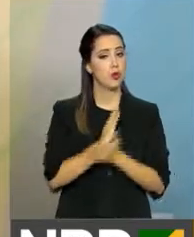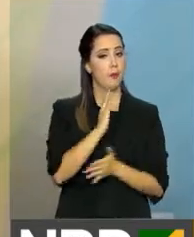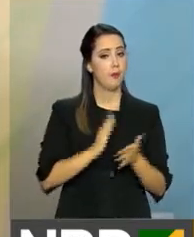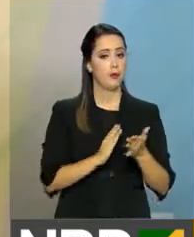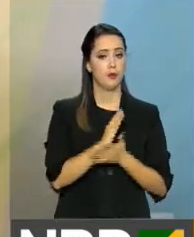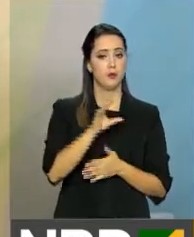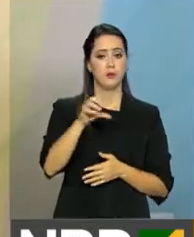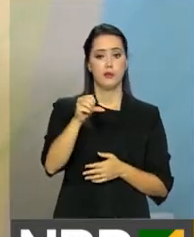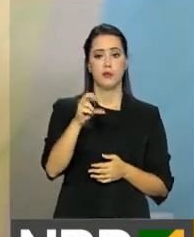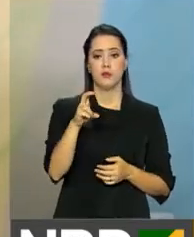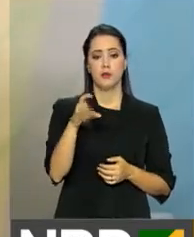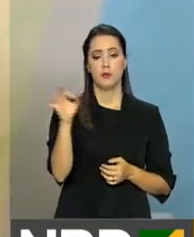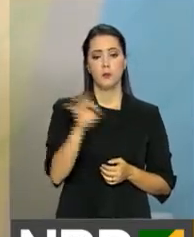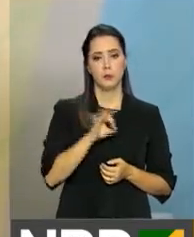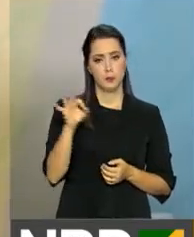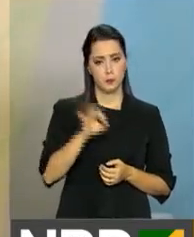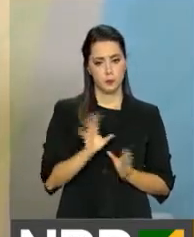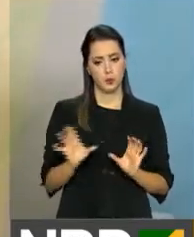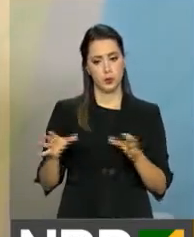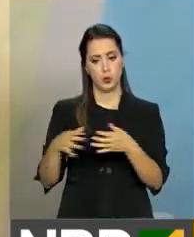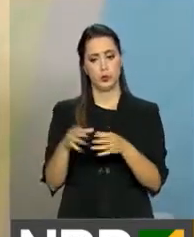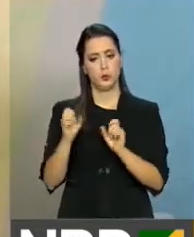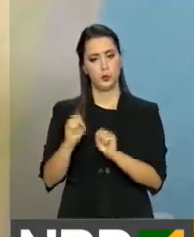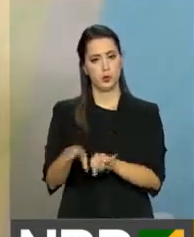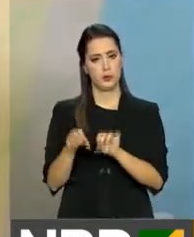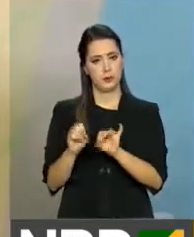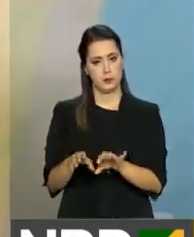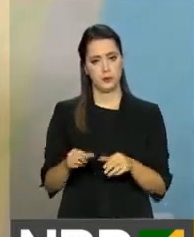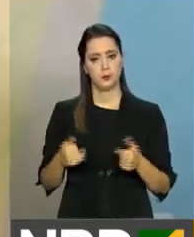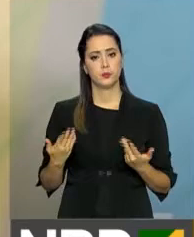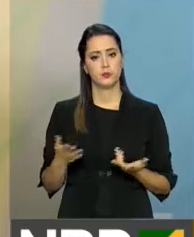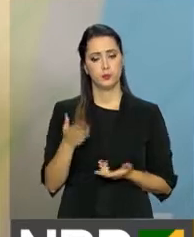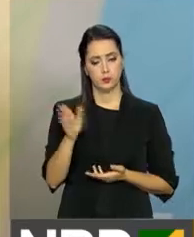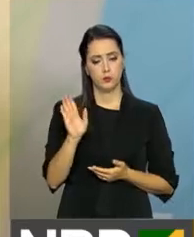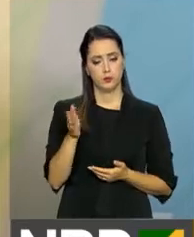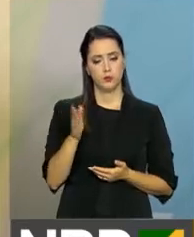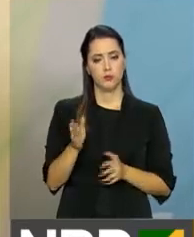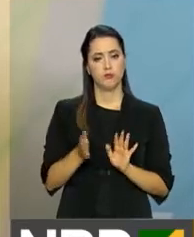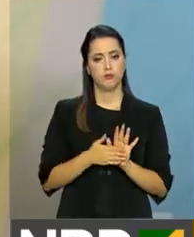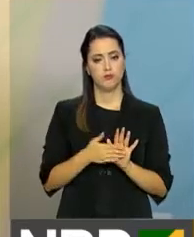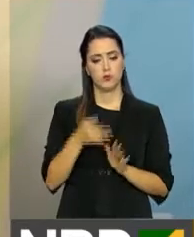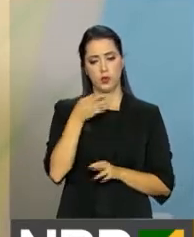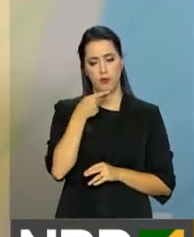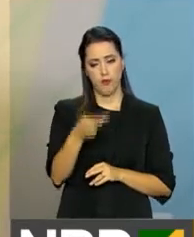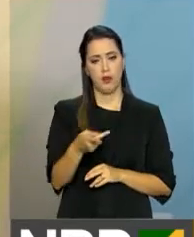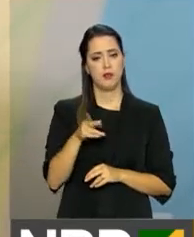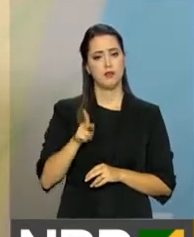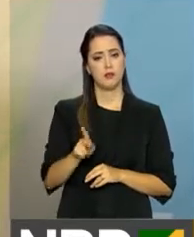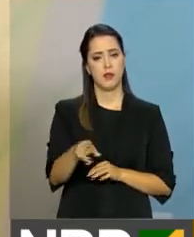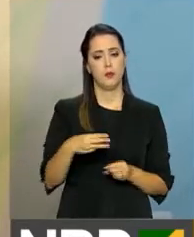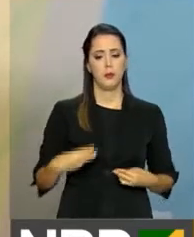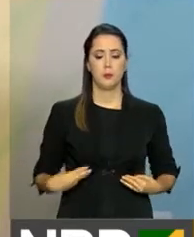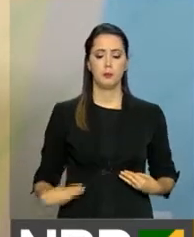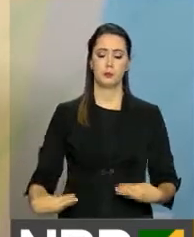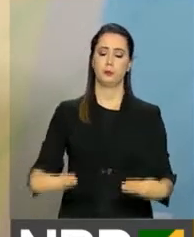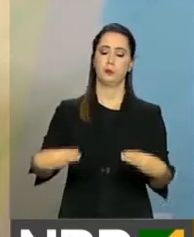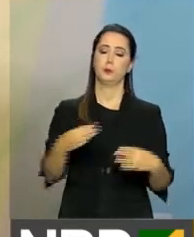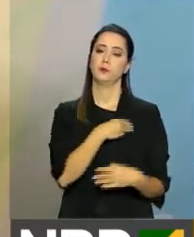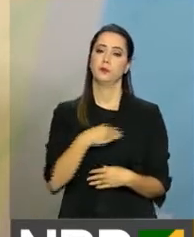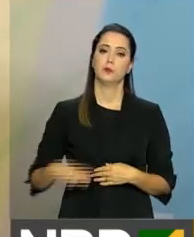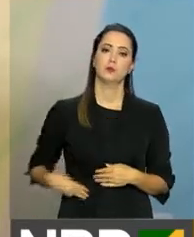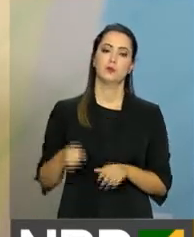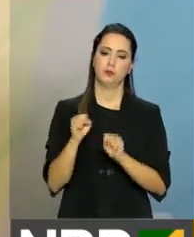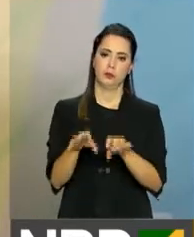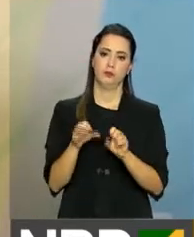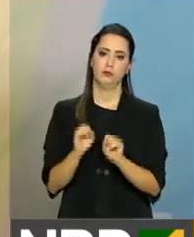por mais noventa e cinco por cento do setor educacional como tenha testado permanentemente o ministro mendonça